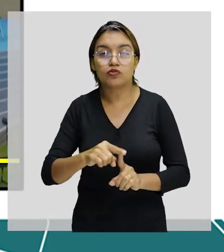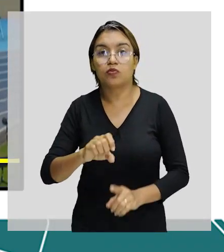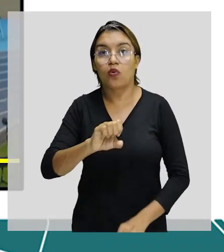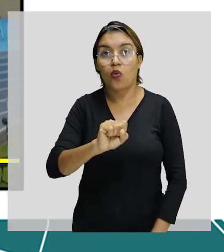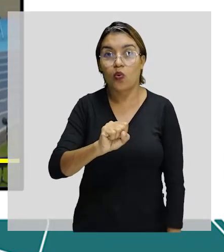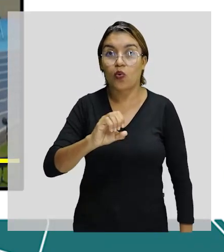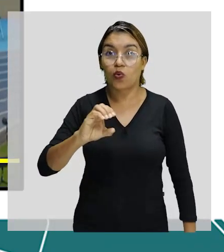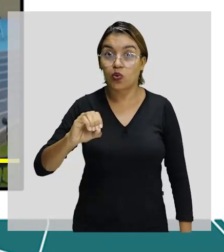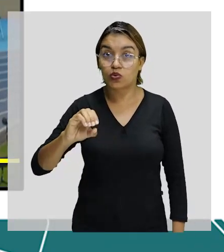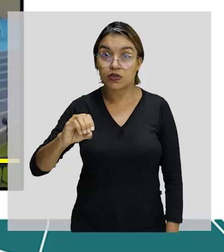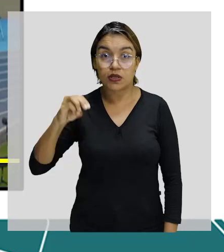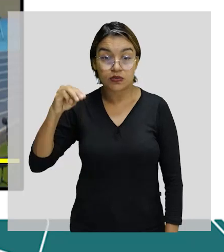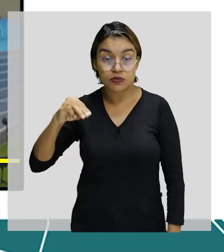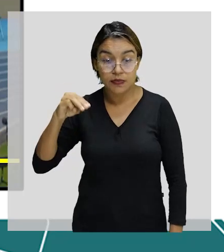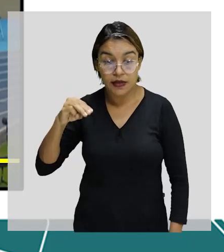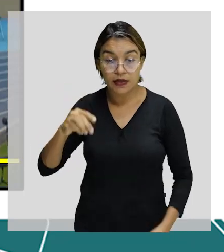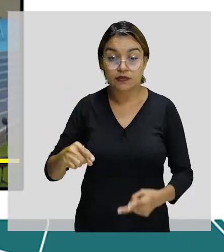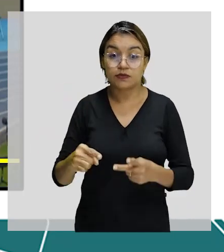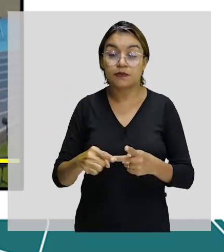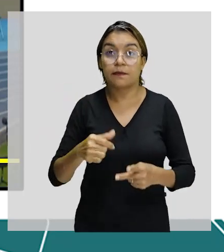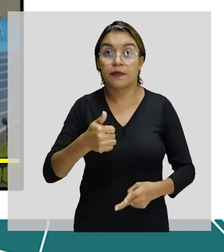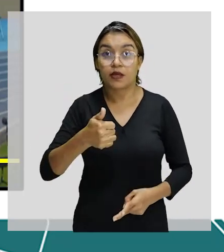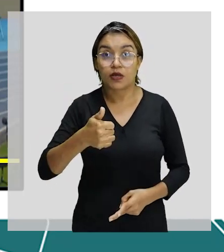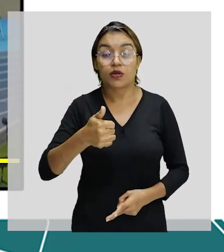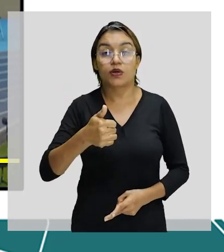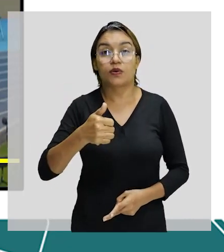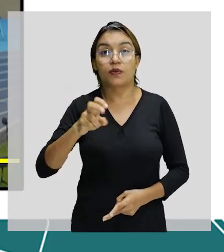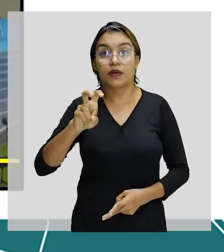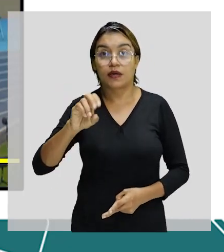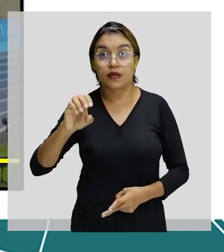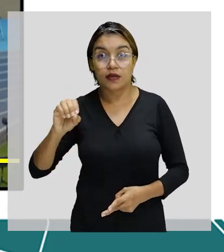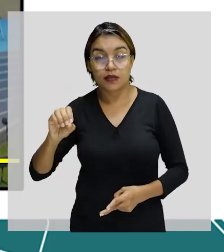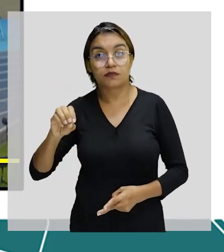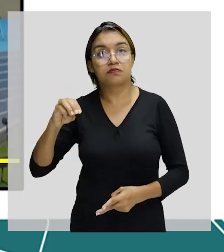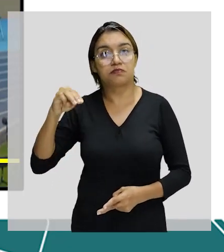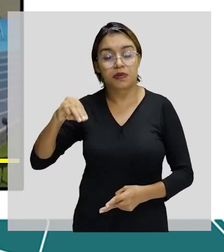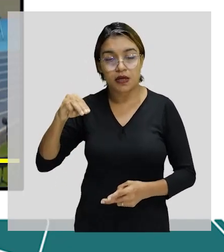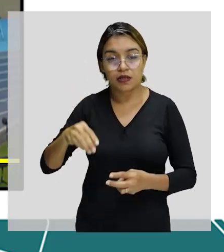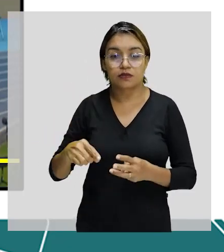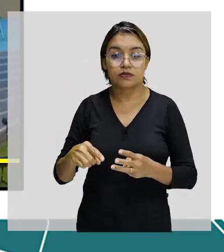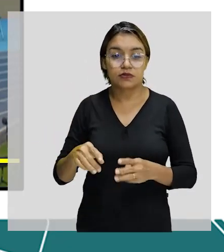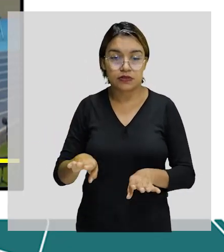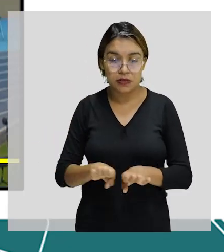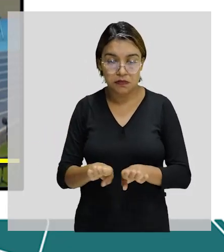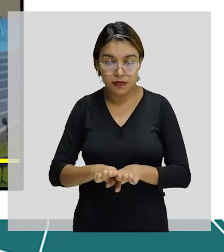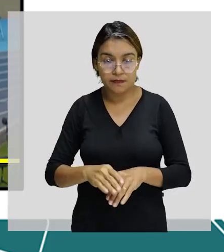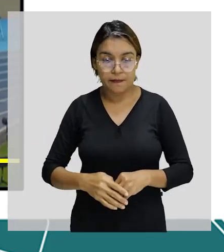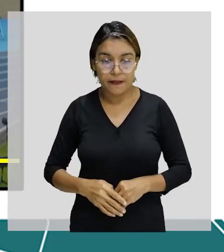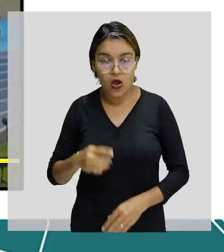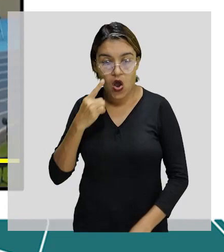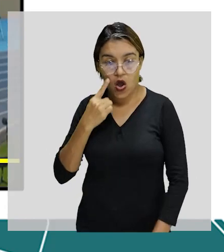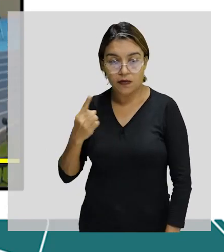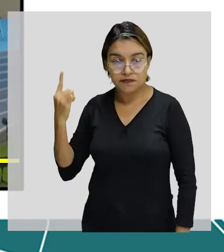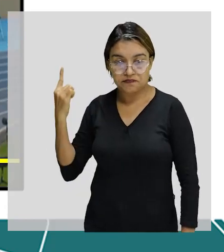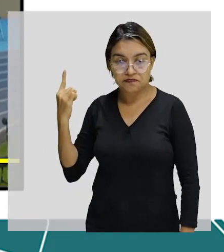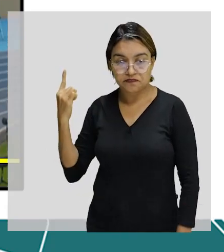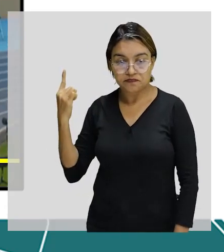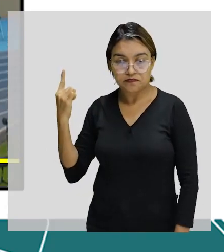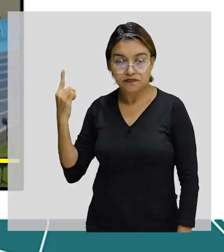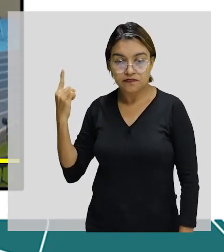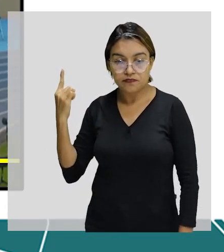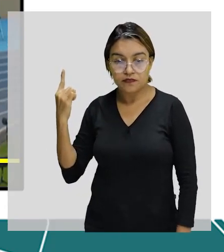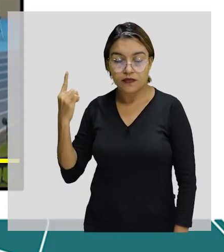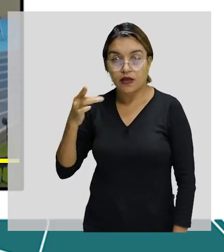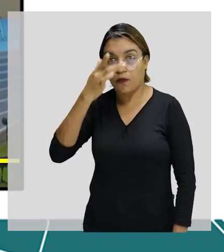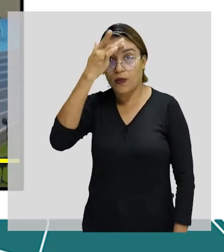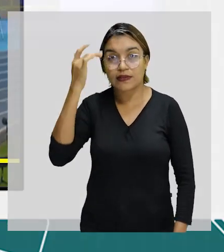1.500 metros e de 3.000 metros. Aí na prova de 800 metros, tá aqui, ó, o pessoal fica posicionado. Aí eu falei